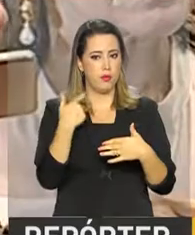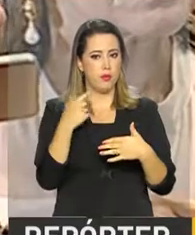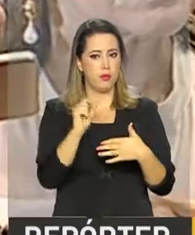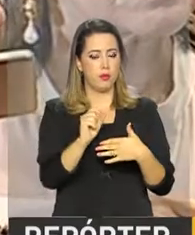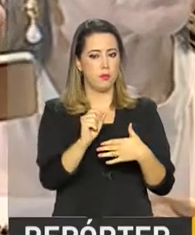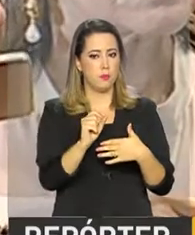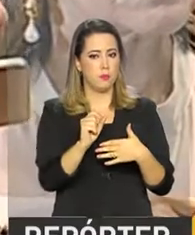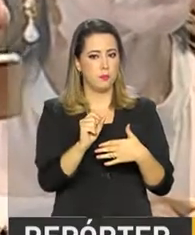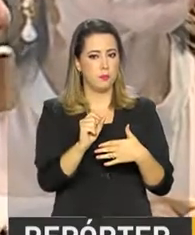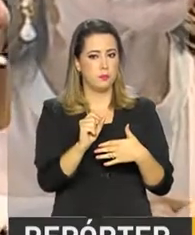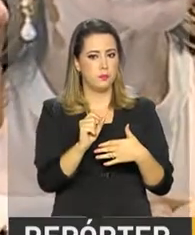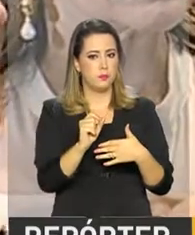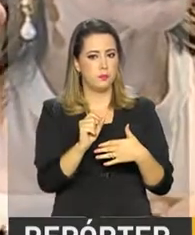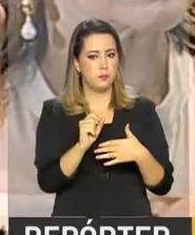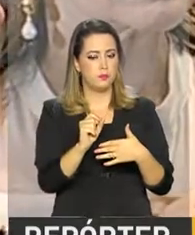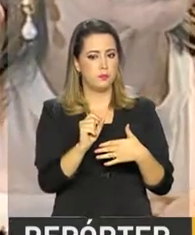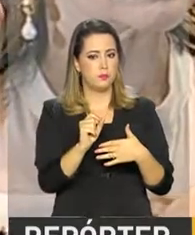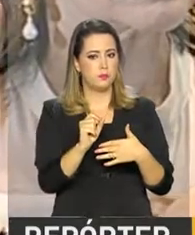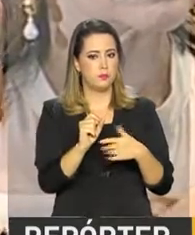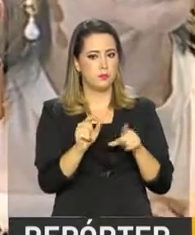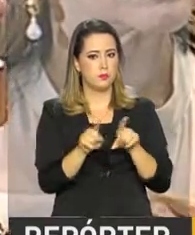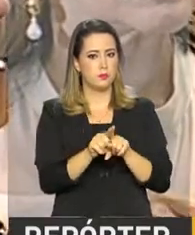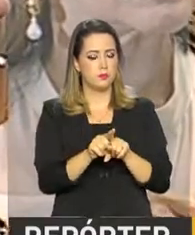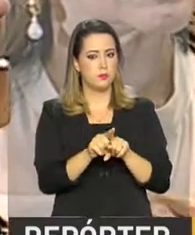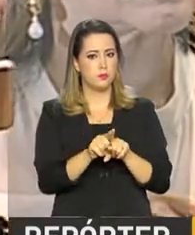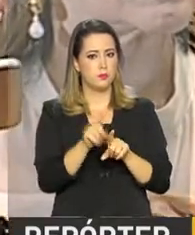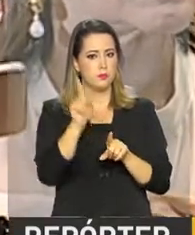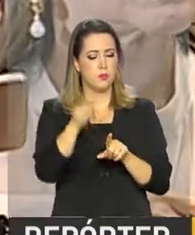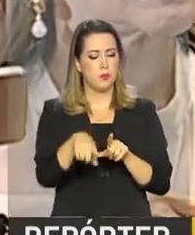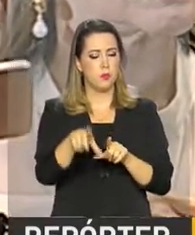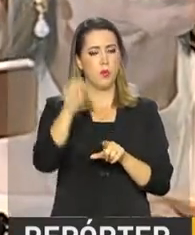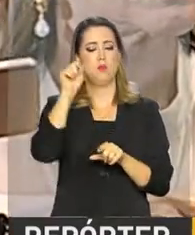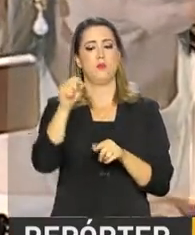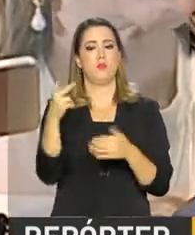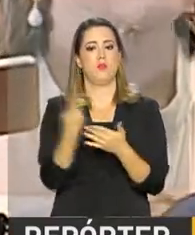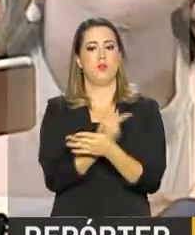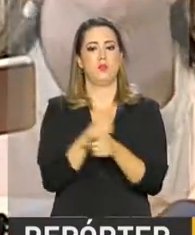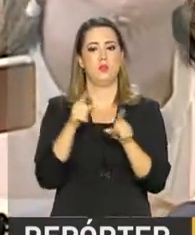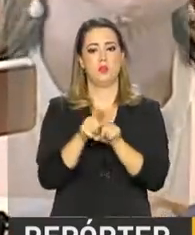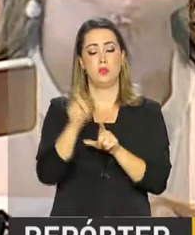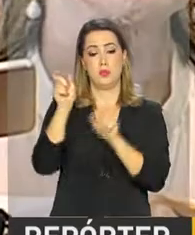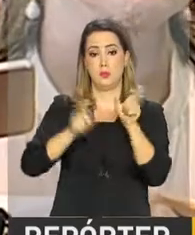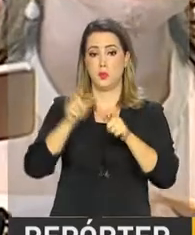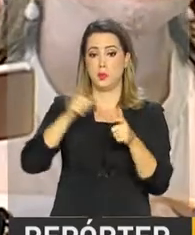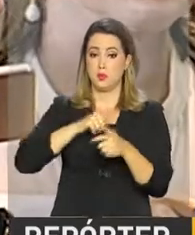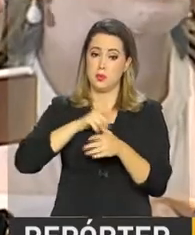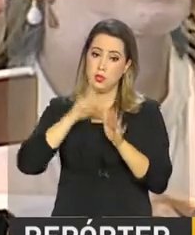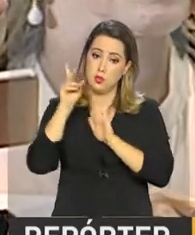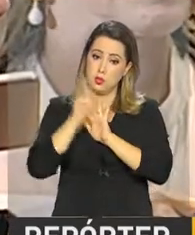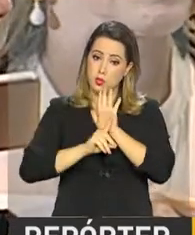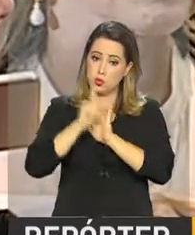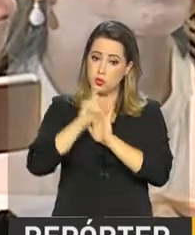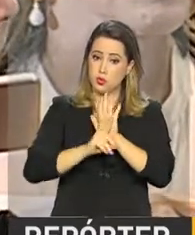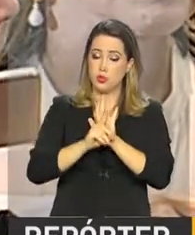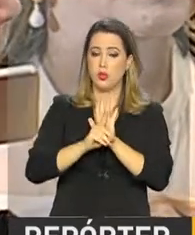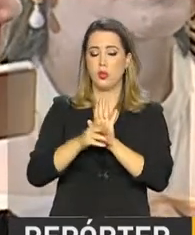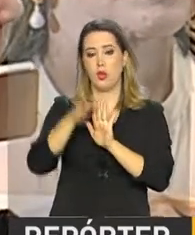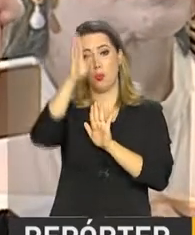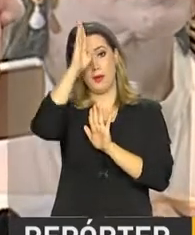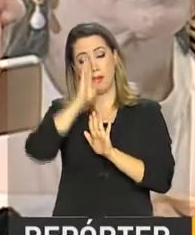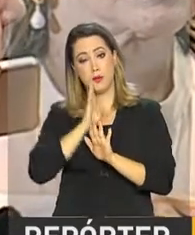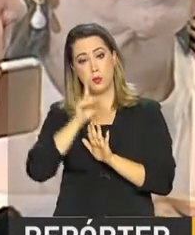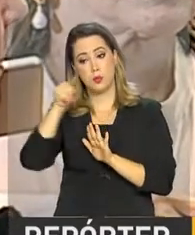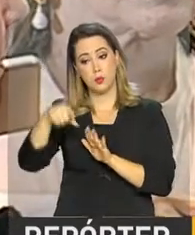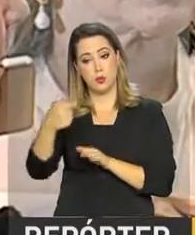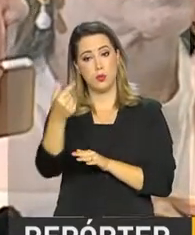a avaliação. Suspeita de fraudes em Enem. É uma decisão tomada é que os estudantes que tiveram direito à gratuidade no ano de